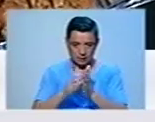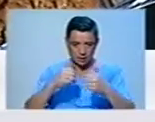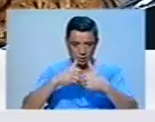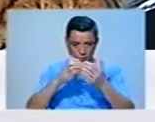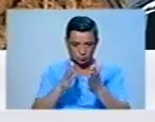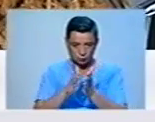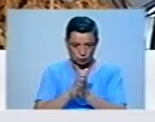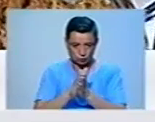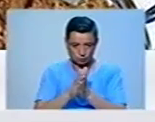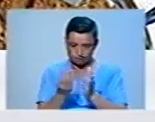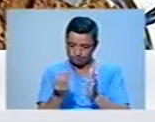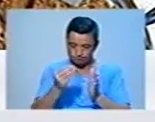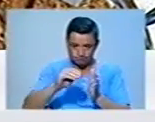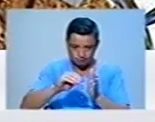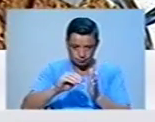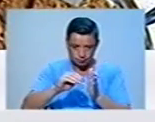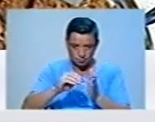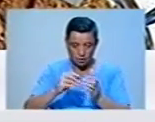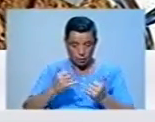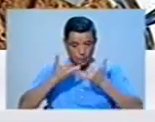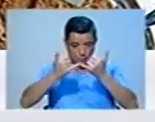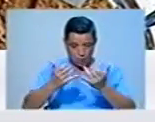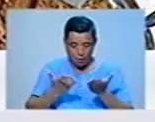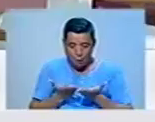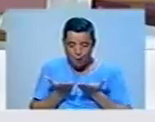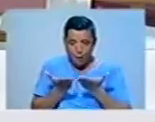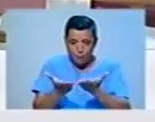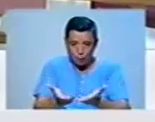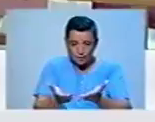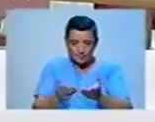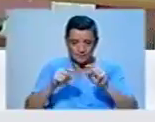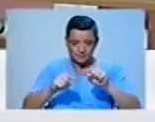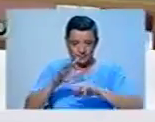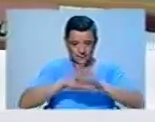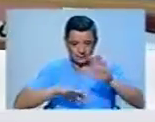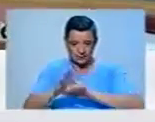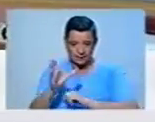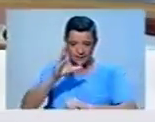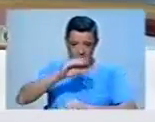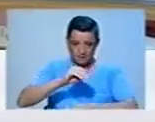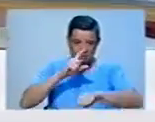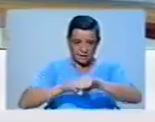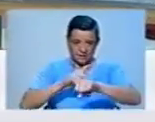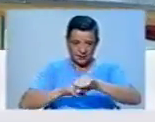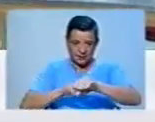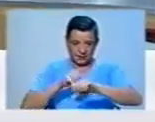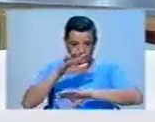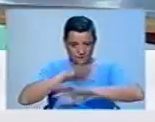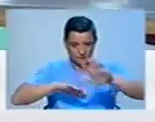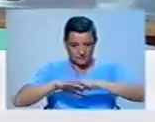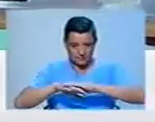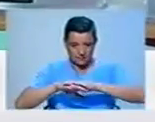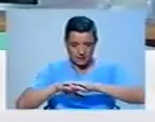para os colocarmos no forno. Vamos fazer mais um. Não sei se ainda temos tempo para fazer mais um ou